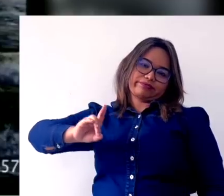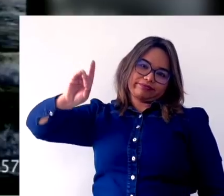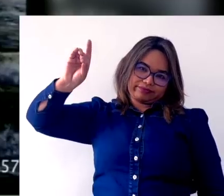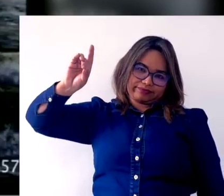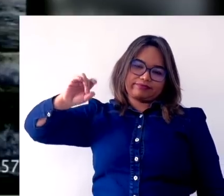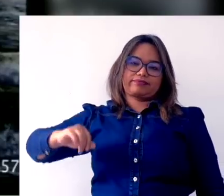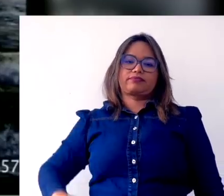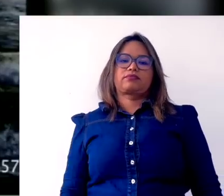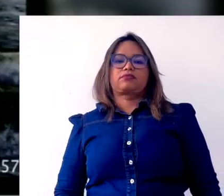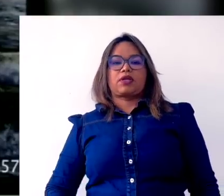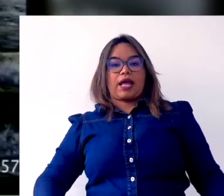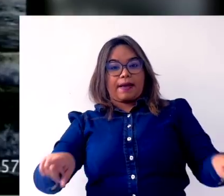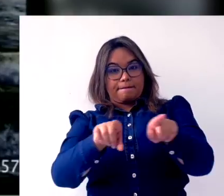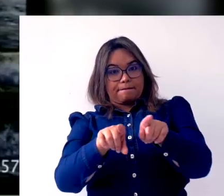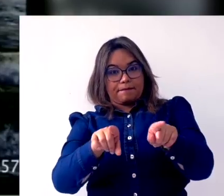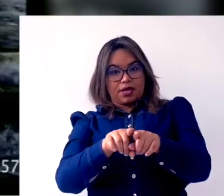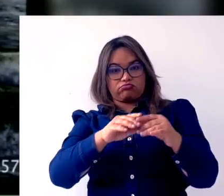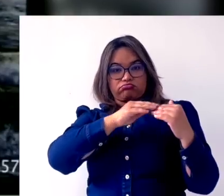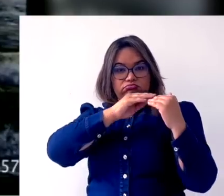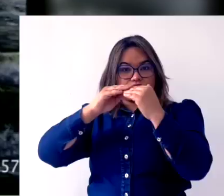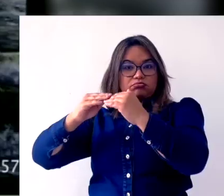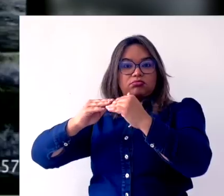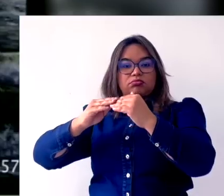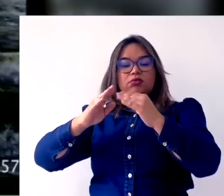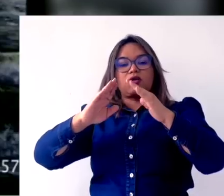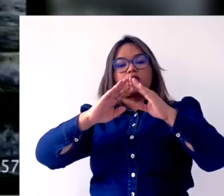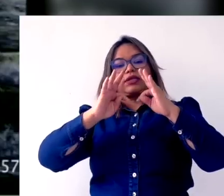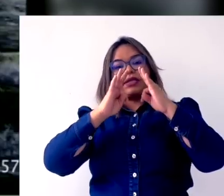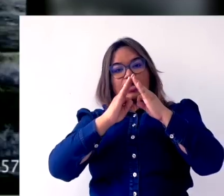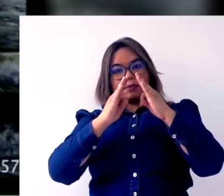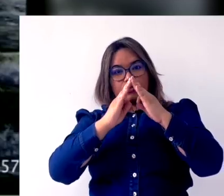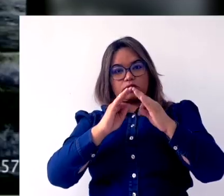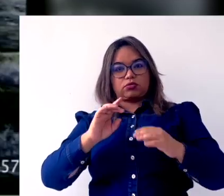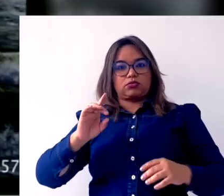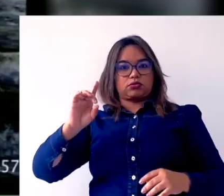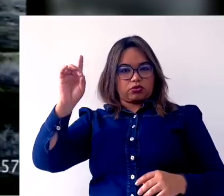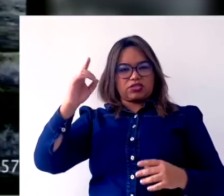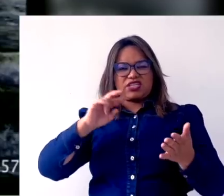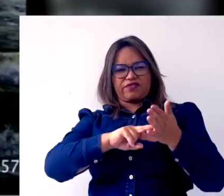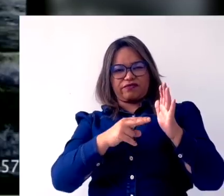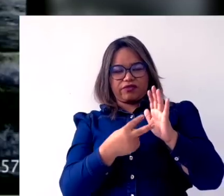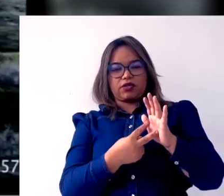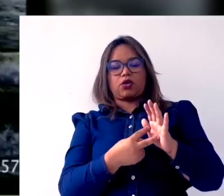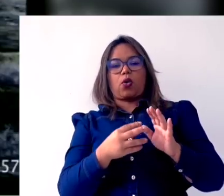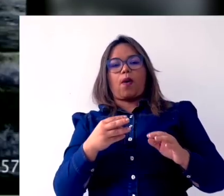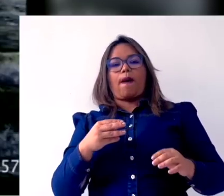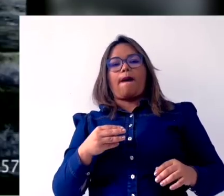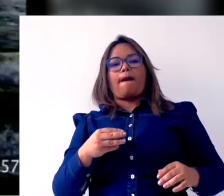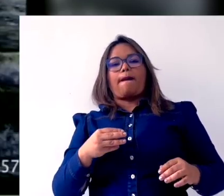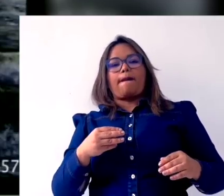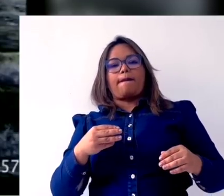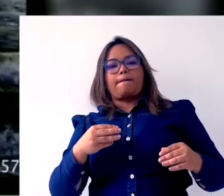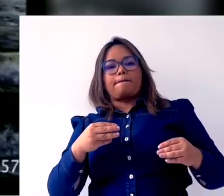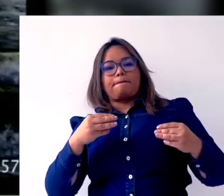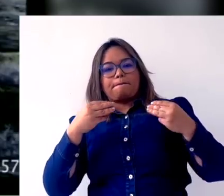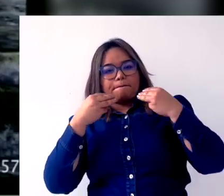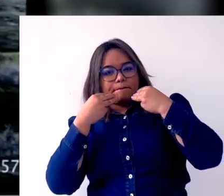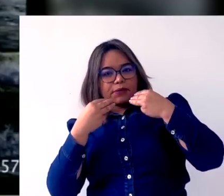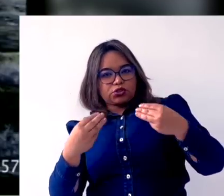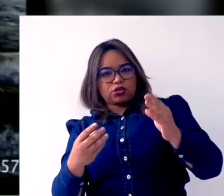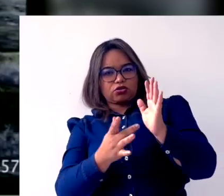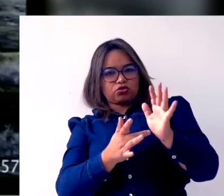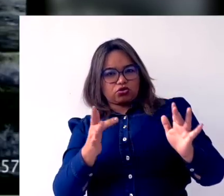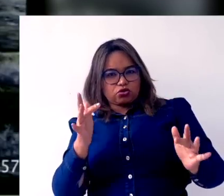seu tabernáculo. Nós já falamos sobre o tabernáculo, trata-se do ministério de Cristo e aqueles que habitam no céu. O